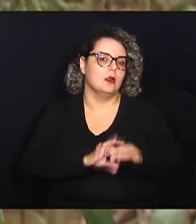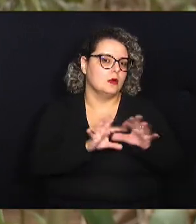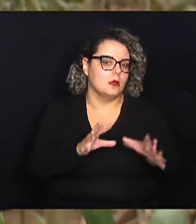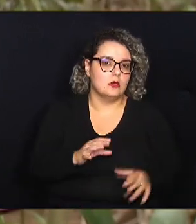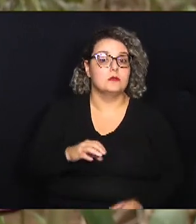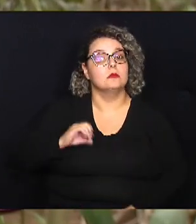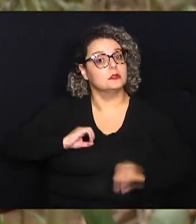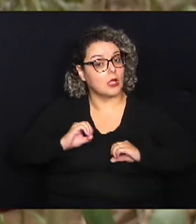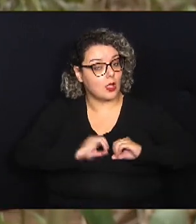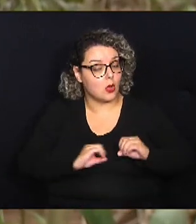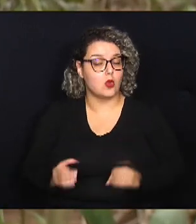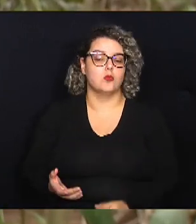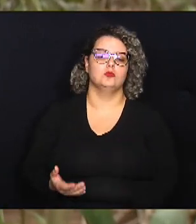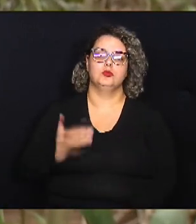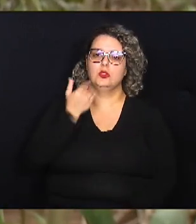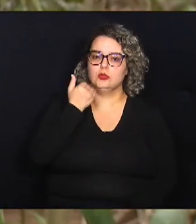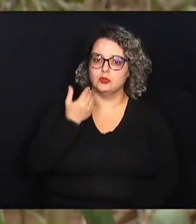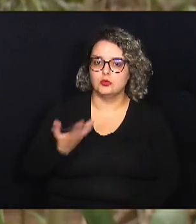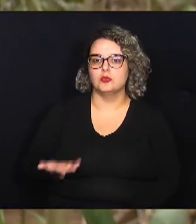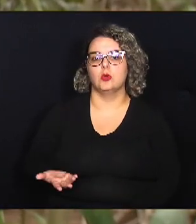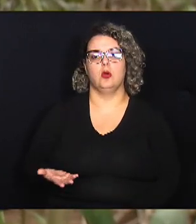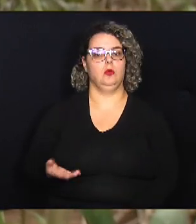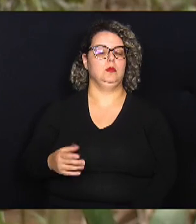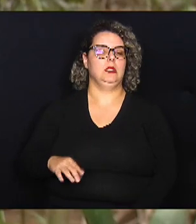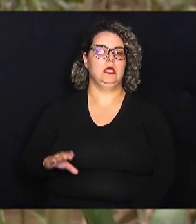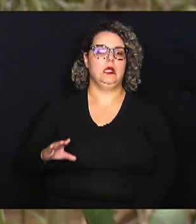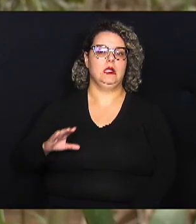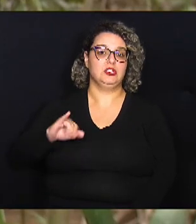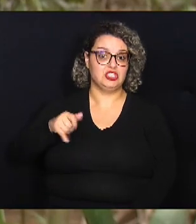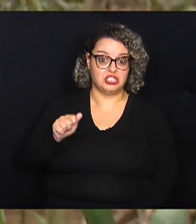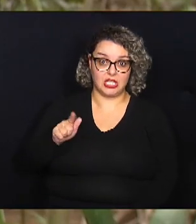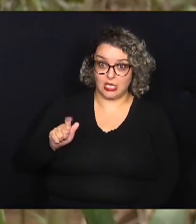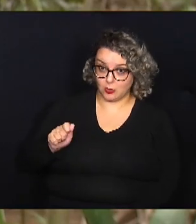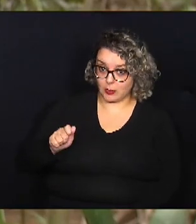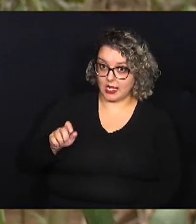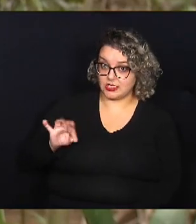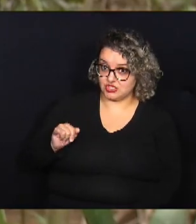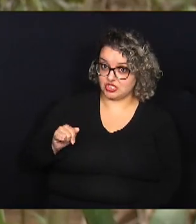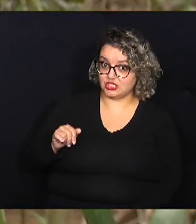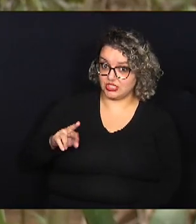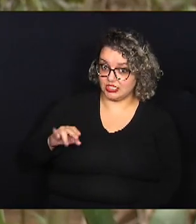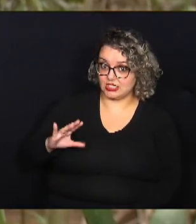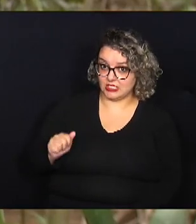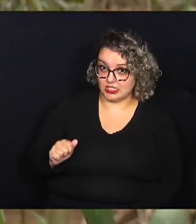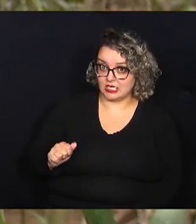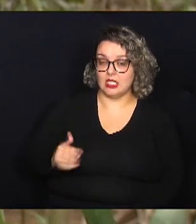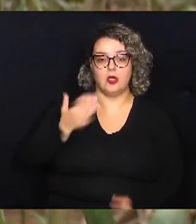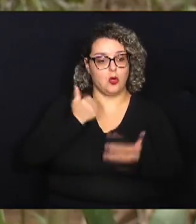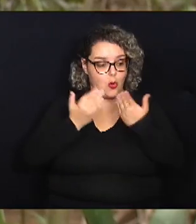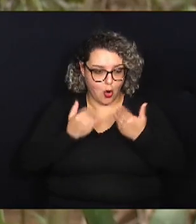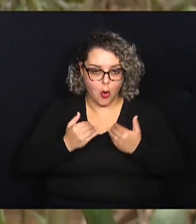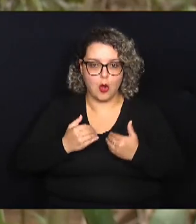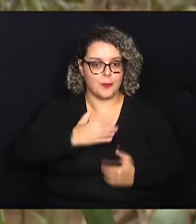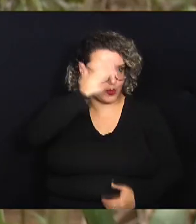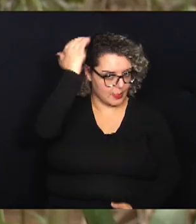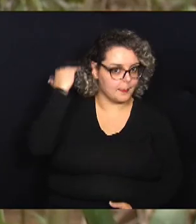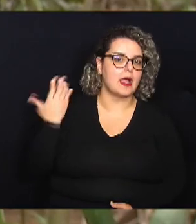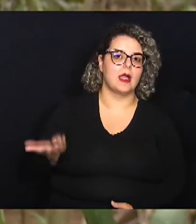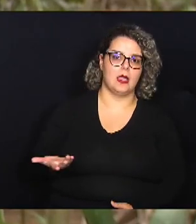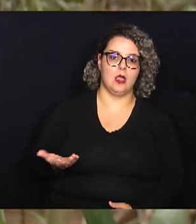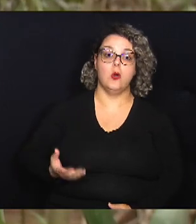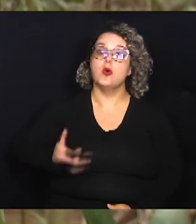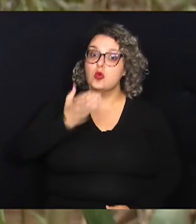onça parda, da jaguatirica. Né? Então ele também é uma presa. Né? Então